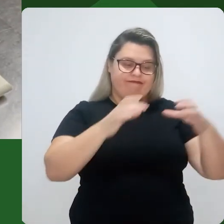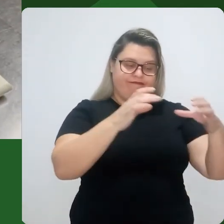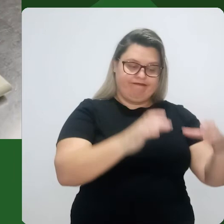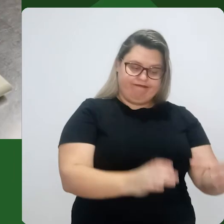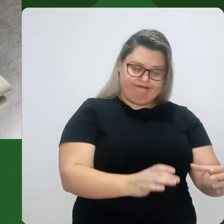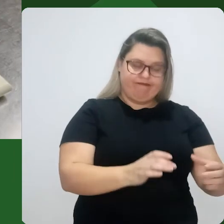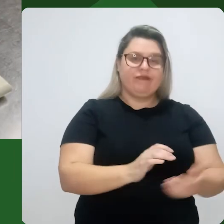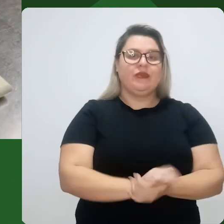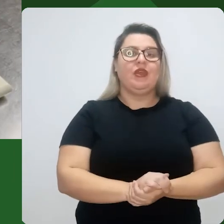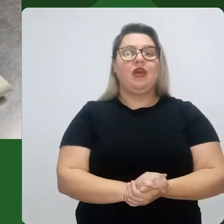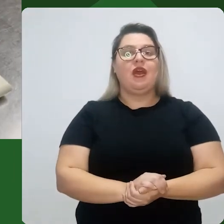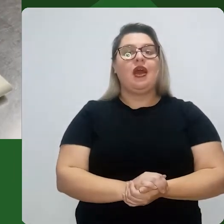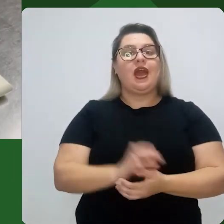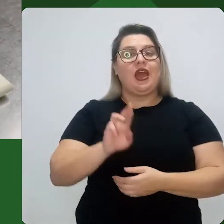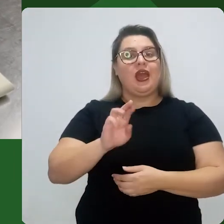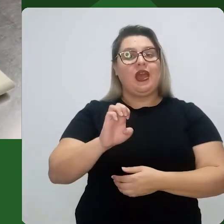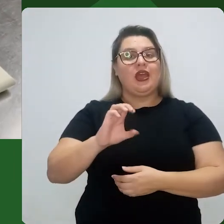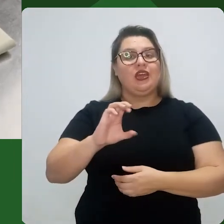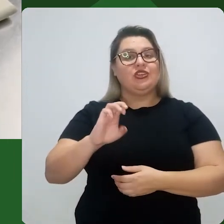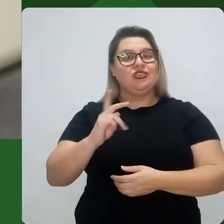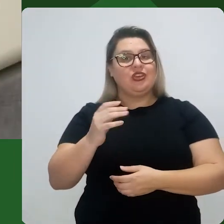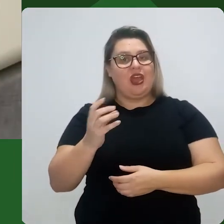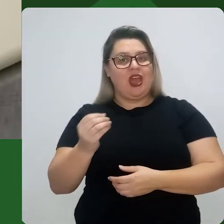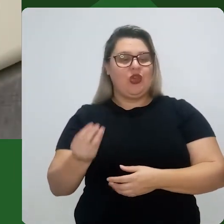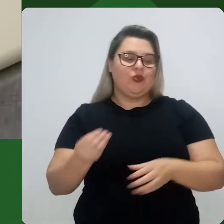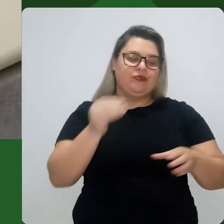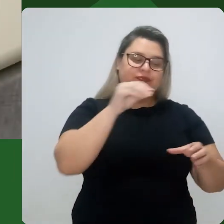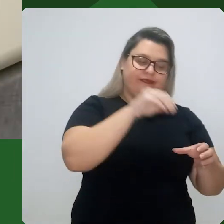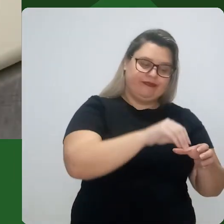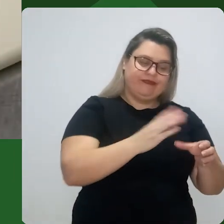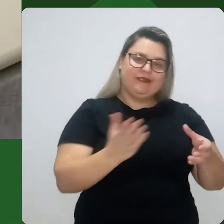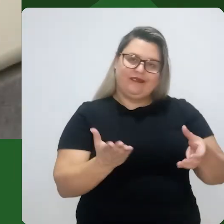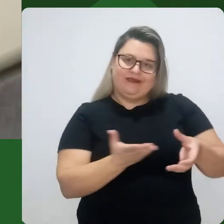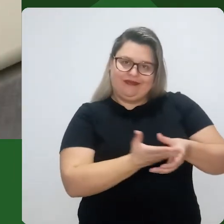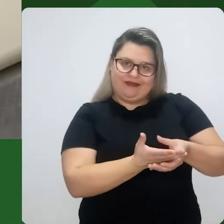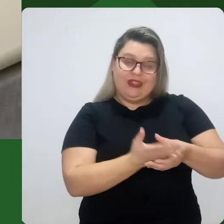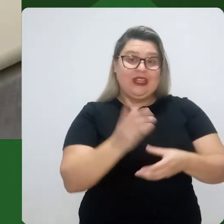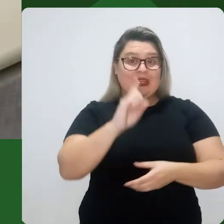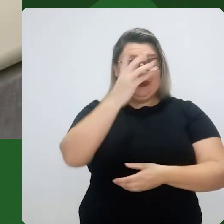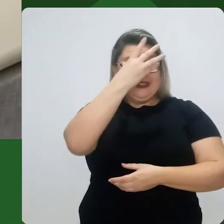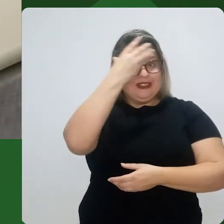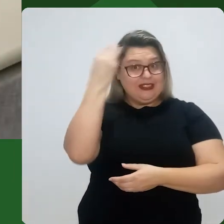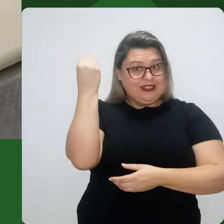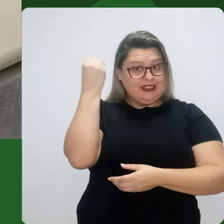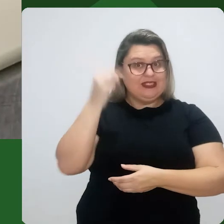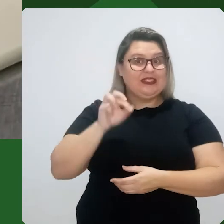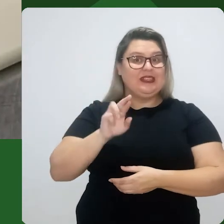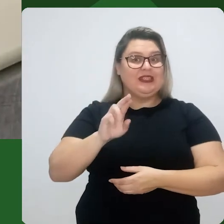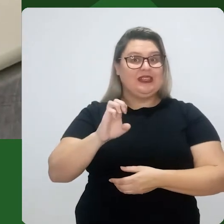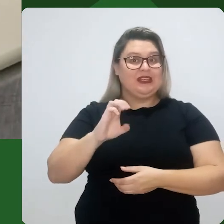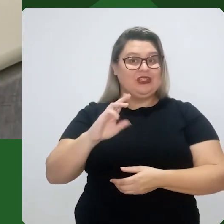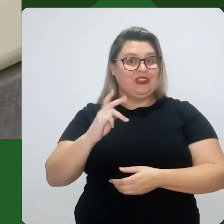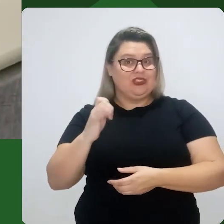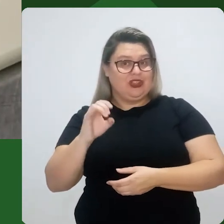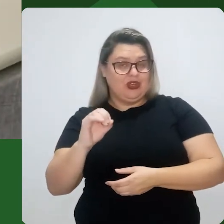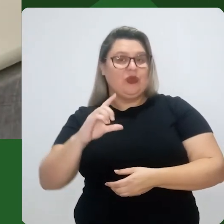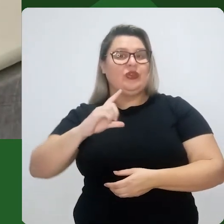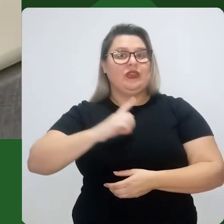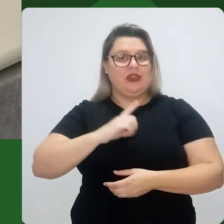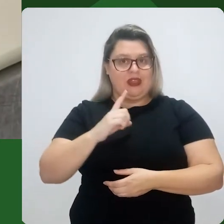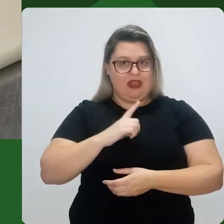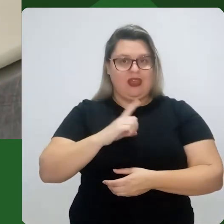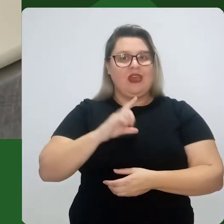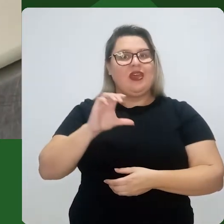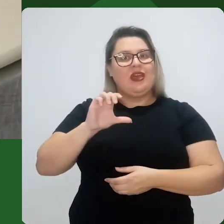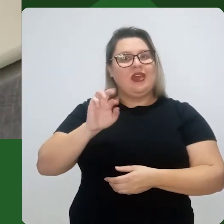E agora, recheando. Não se esqueçam que esse recheio, nós